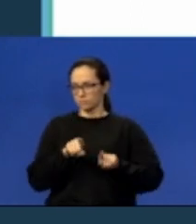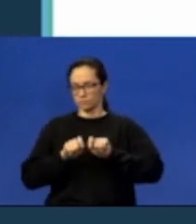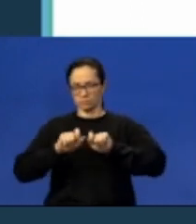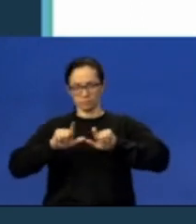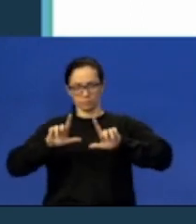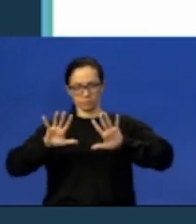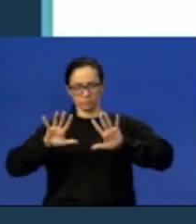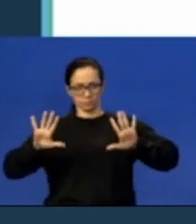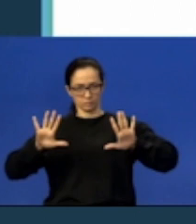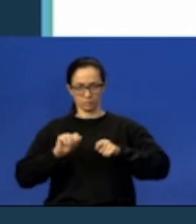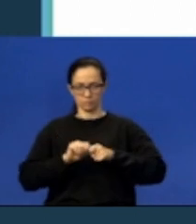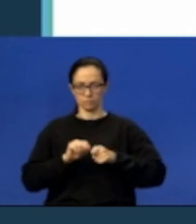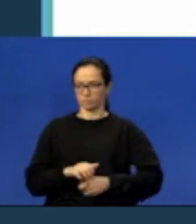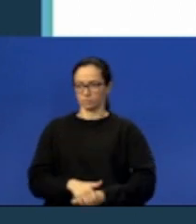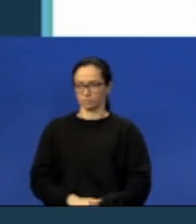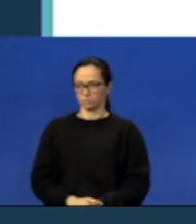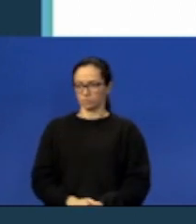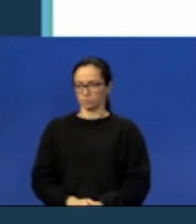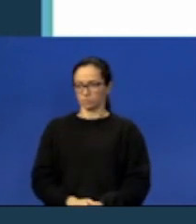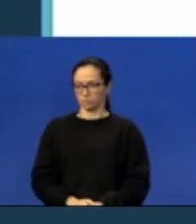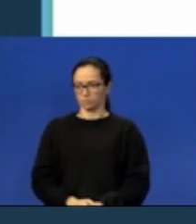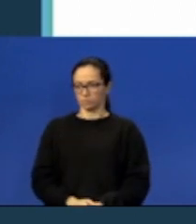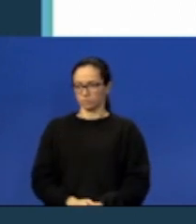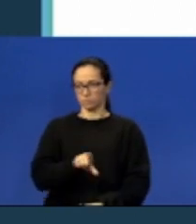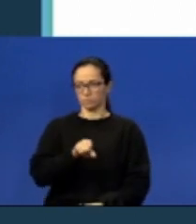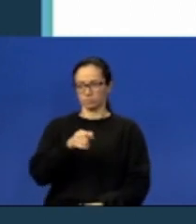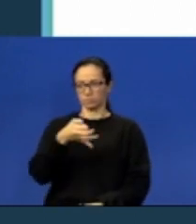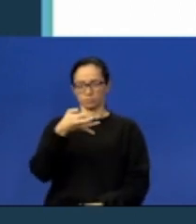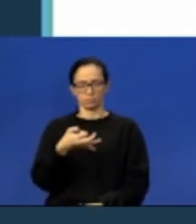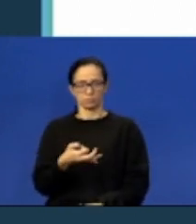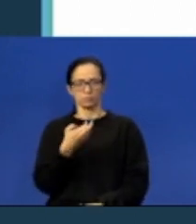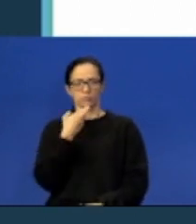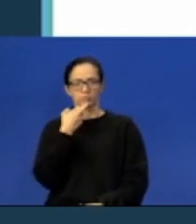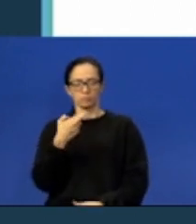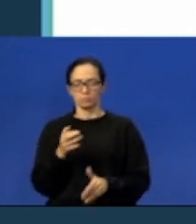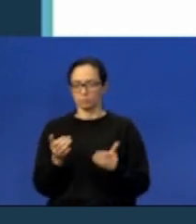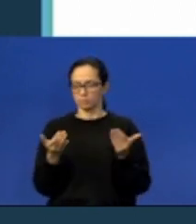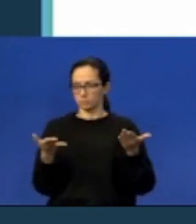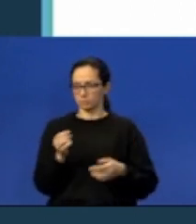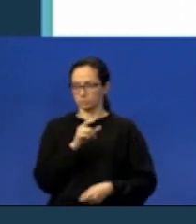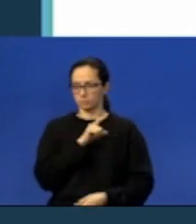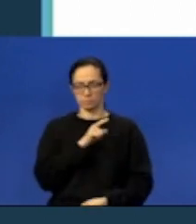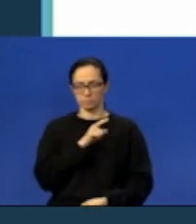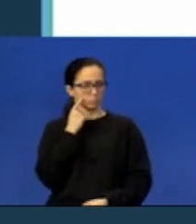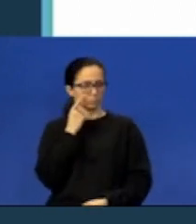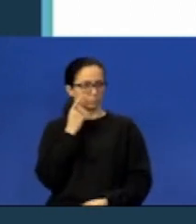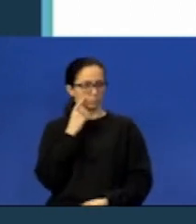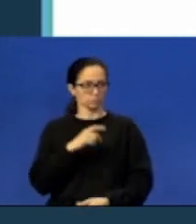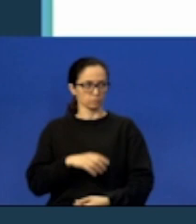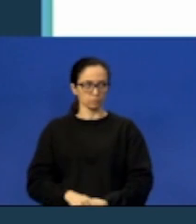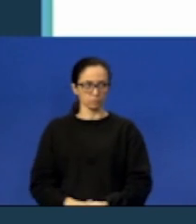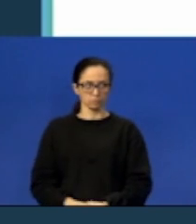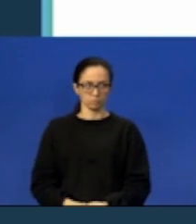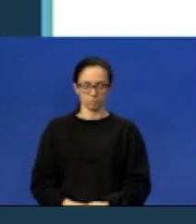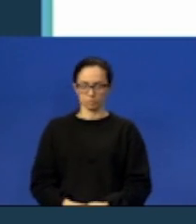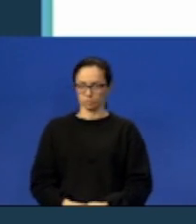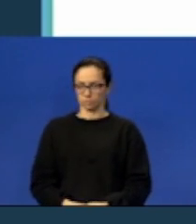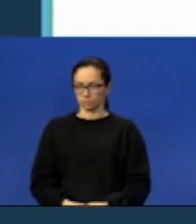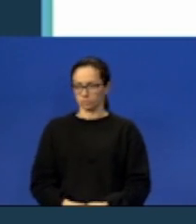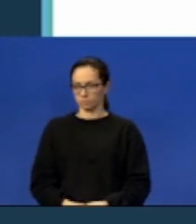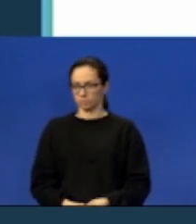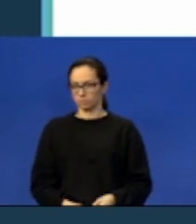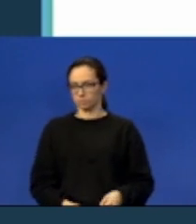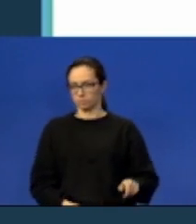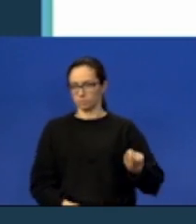imagem radiotransparente. No próximo slide, a gente vai julgar as alternativas e, na sequência, identificar a